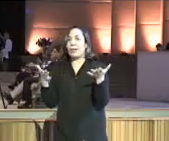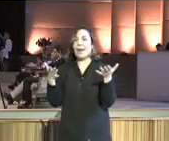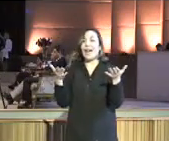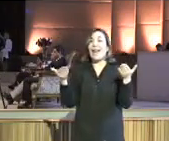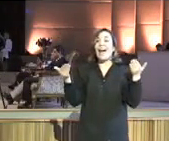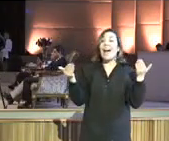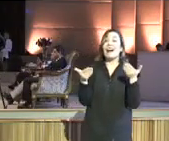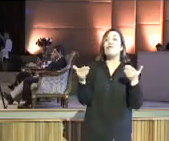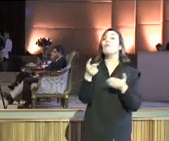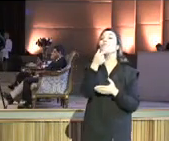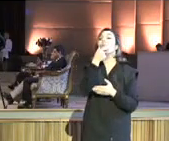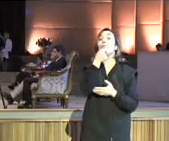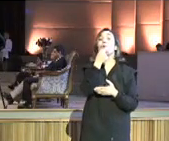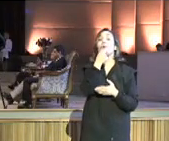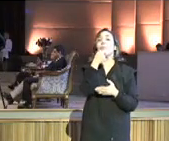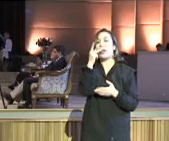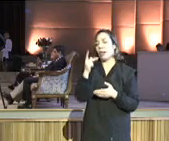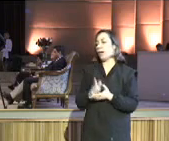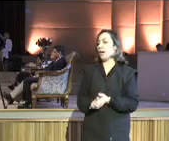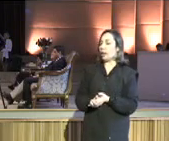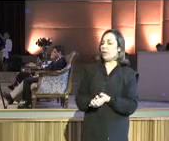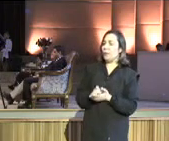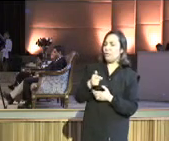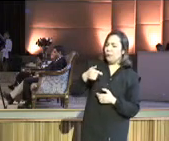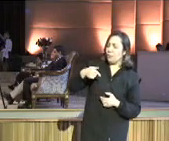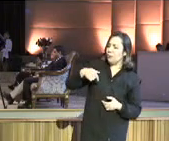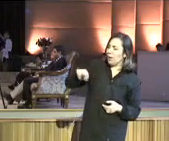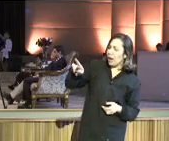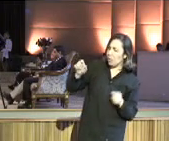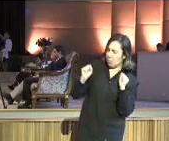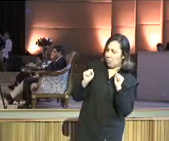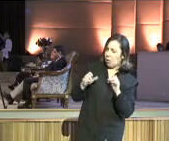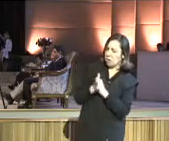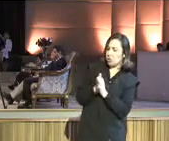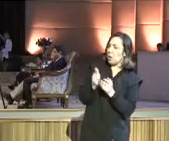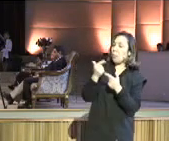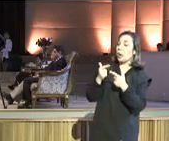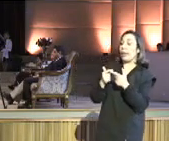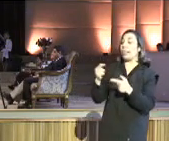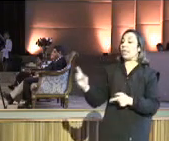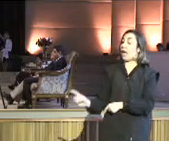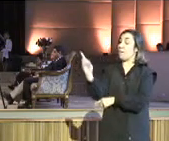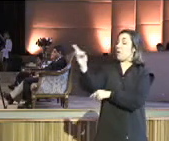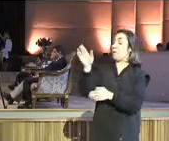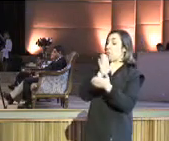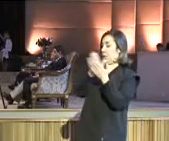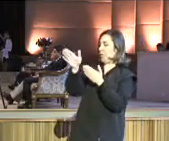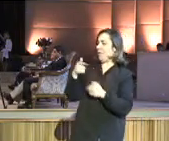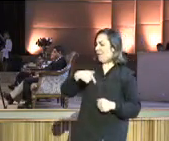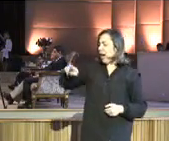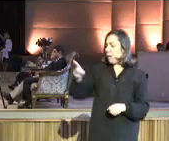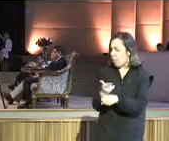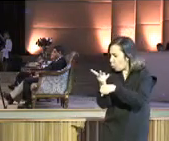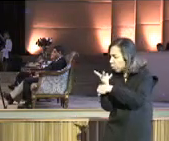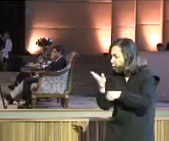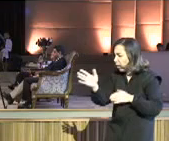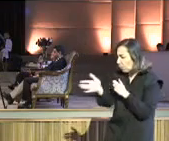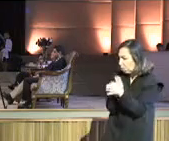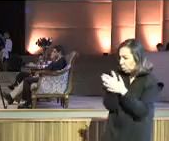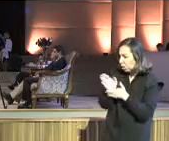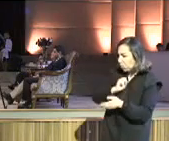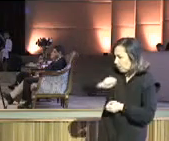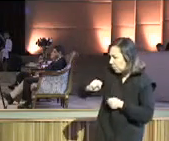e sair imediatamente à procura de Davi, que estava em fuga, porque isso seria o fim da